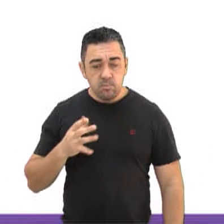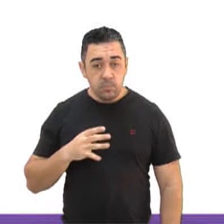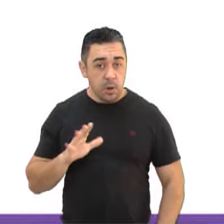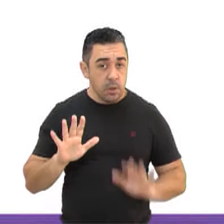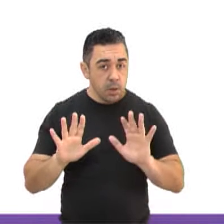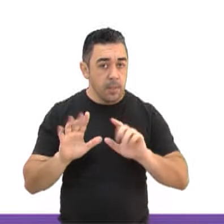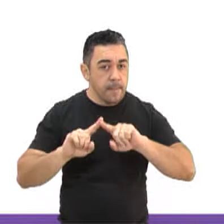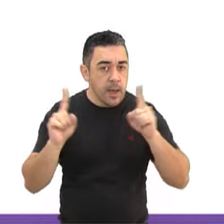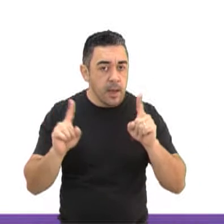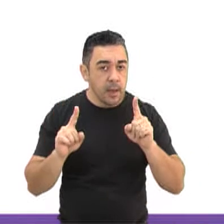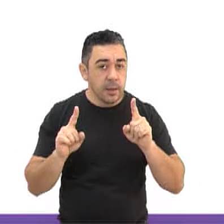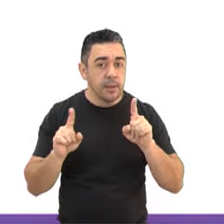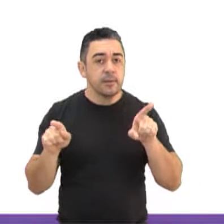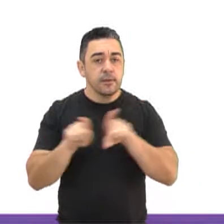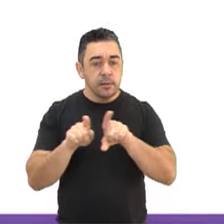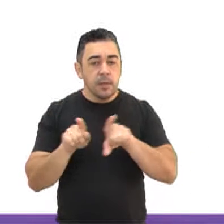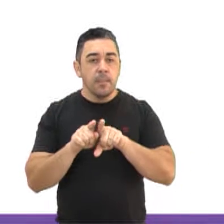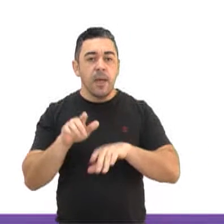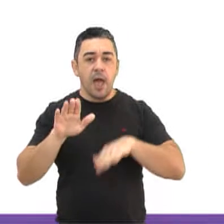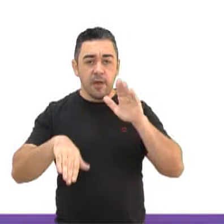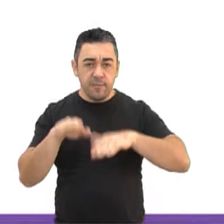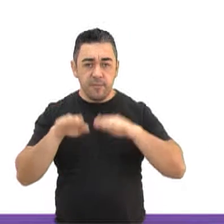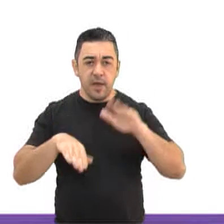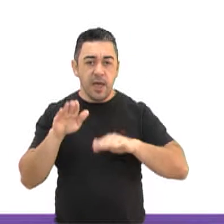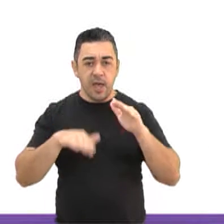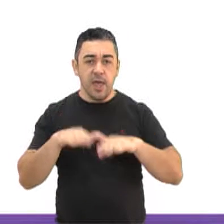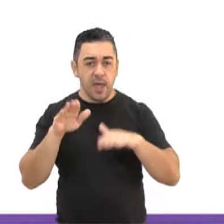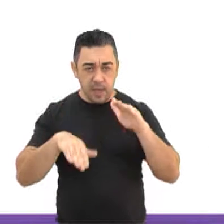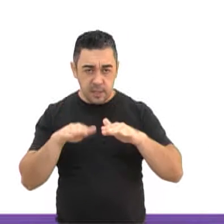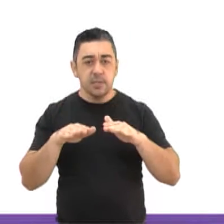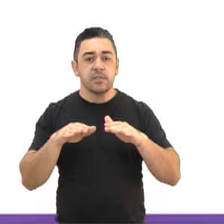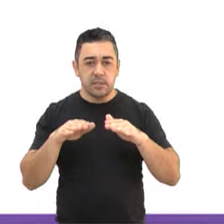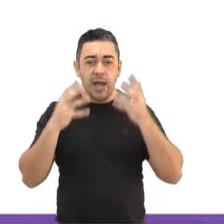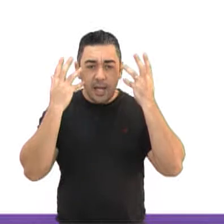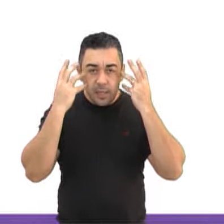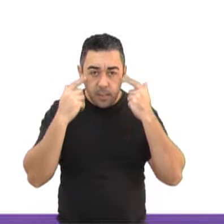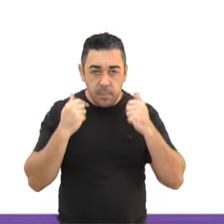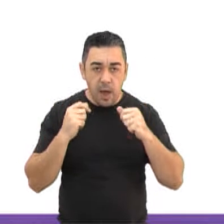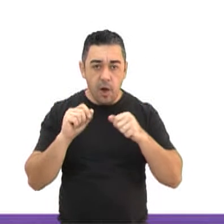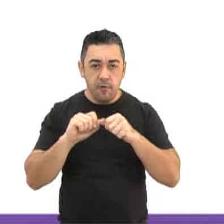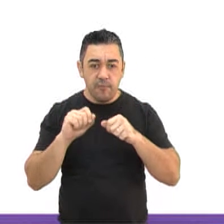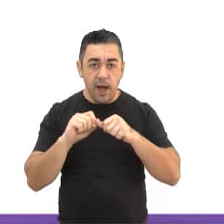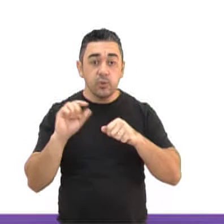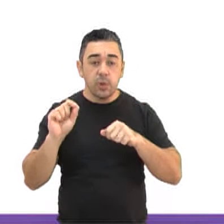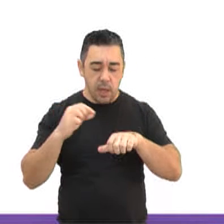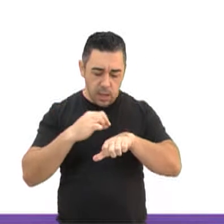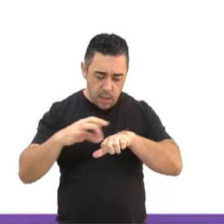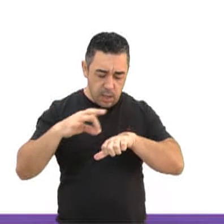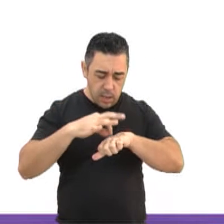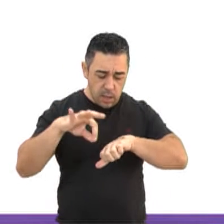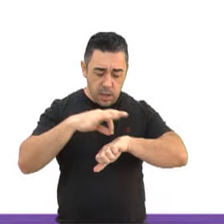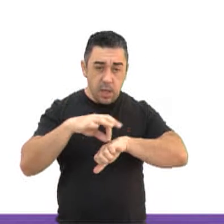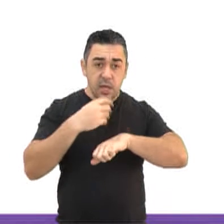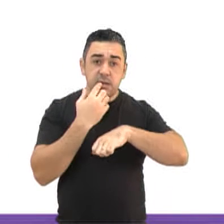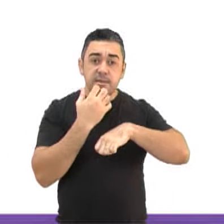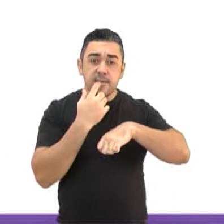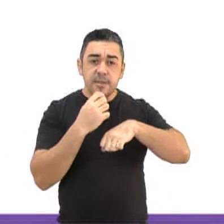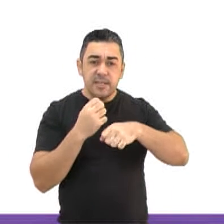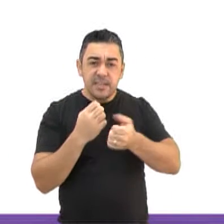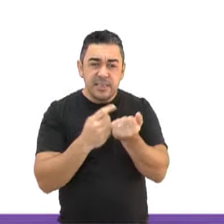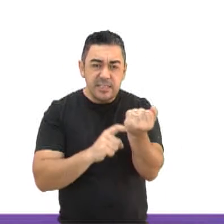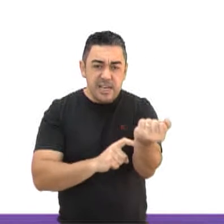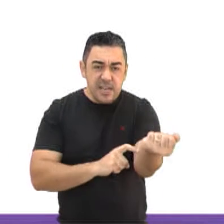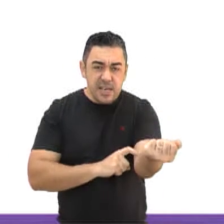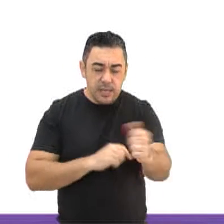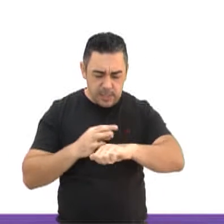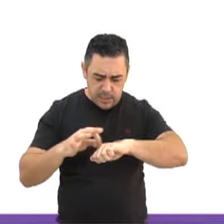detalhe, eles pegam dentes de alguns animais e raspam a mão, ferem ela até sangrar, para ficar bem dolorido,